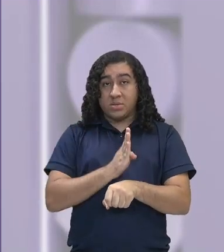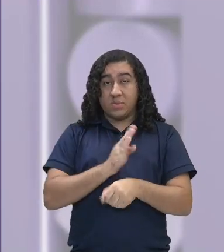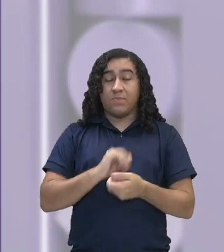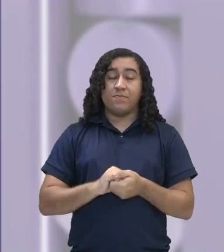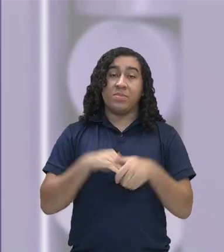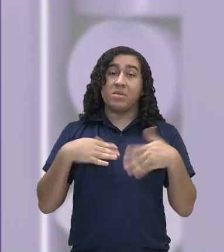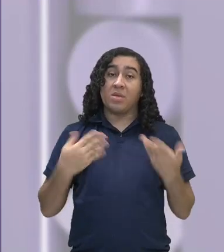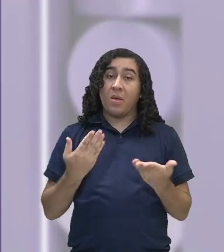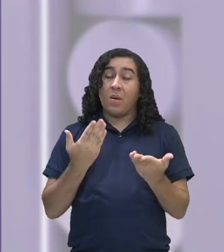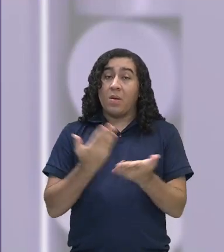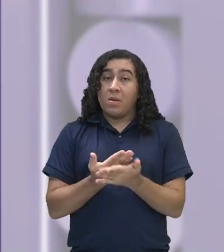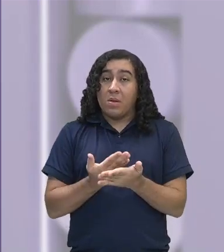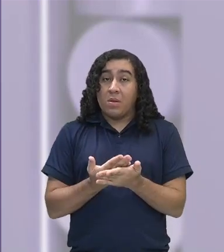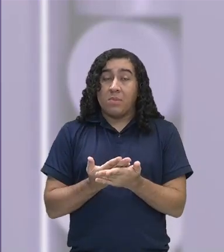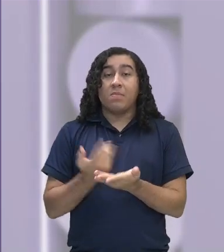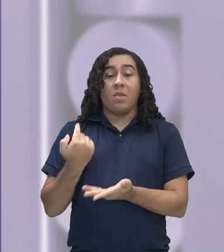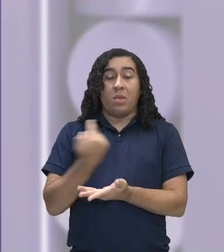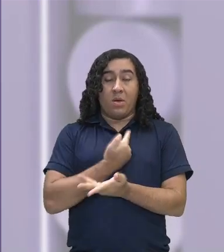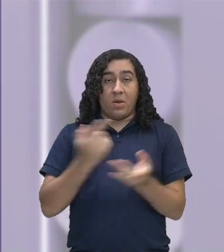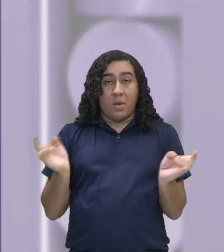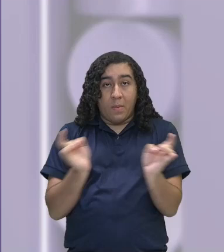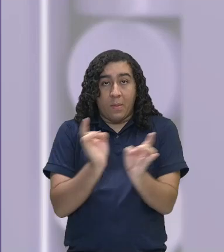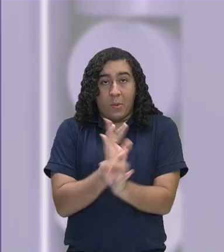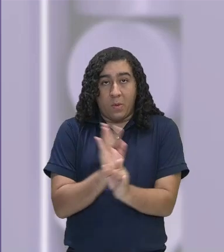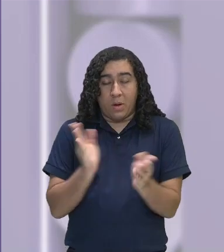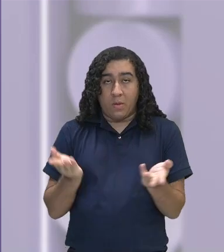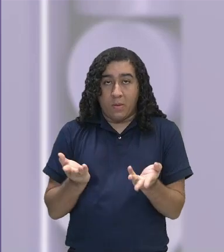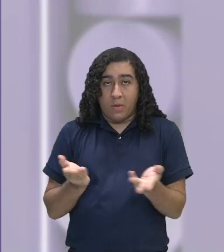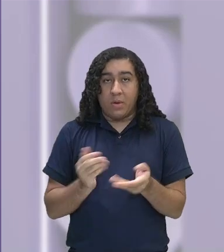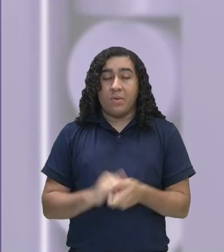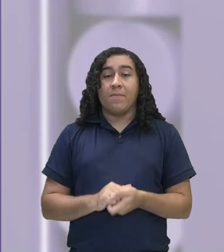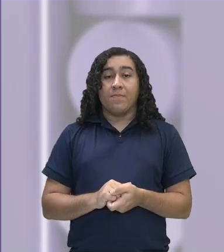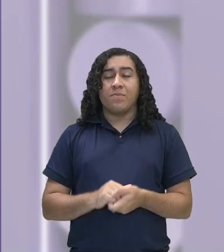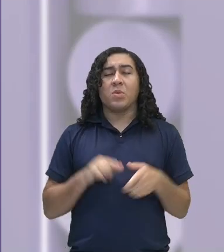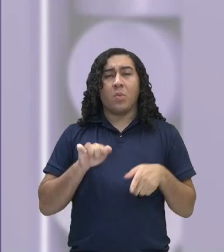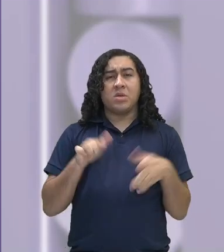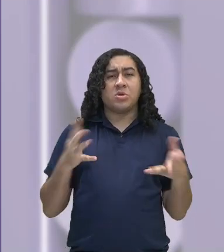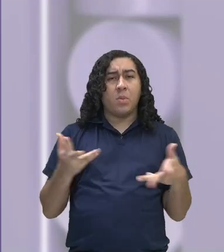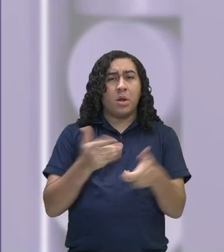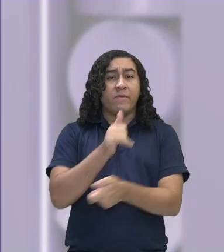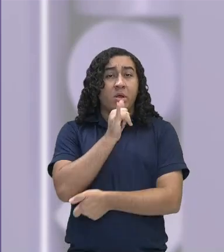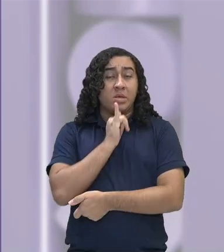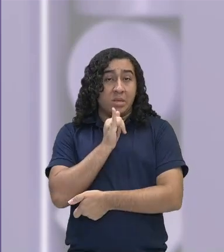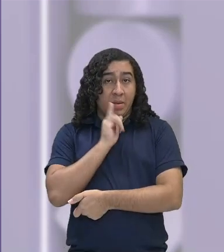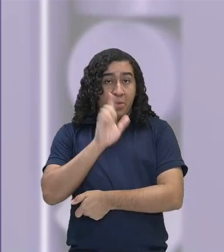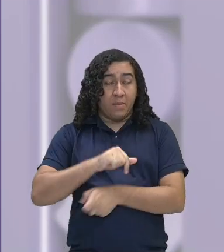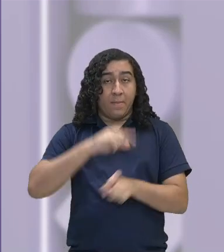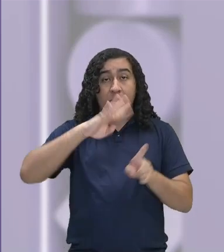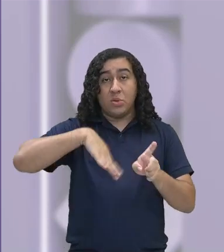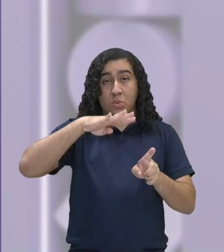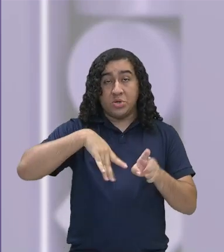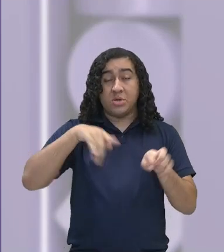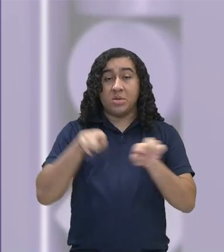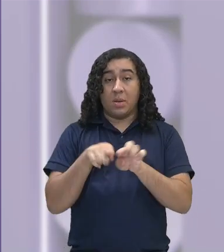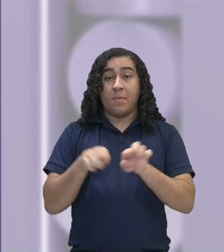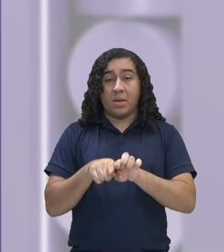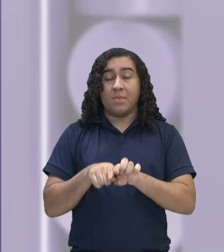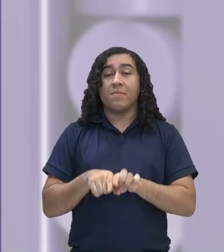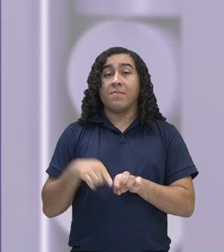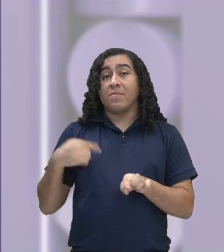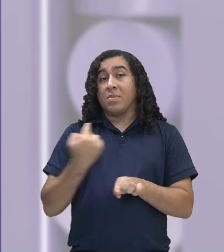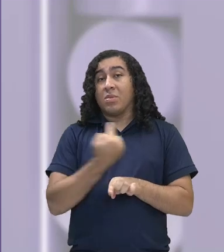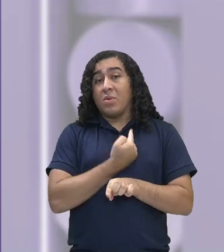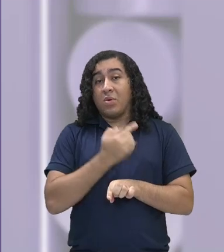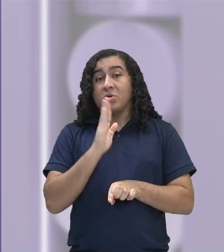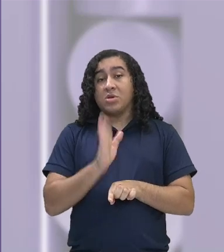alunos, concluímos assim a nossa aula, com esses belíssimos exemplos de mitologias, e nós